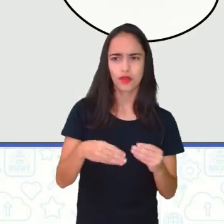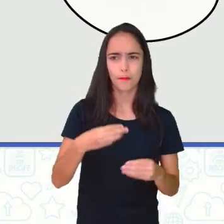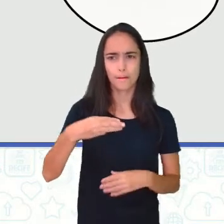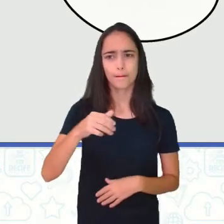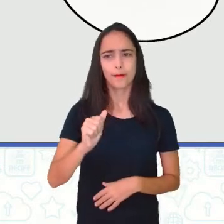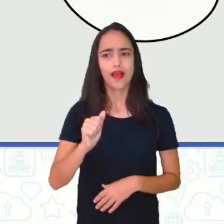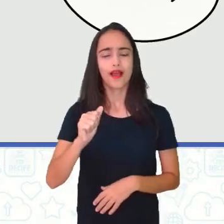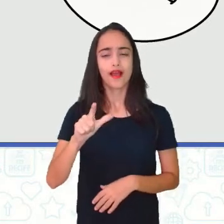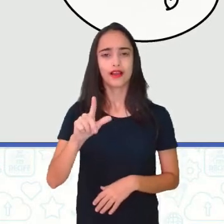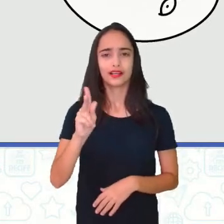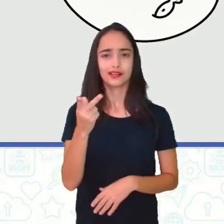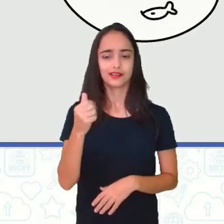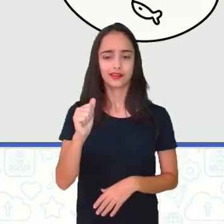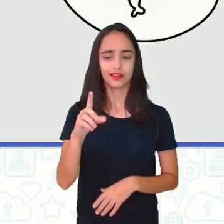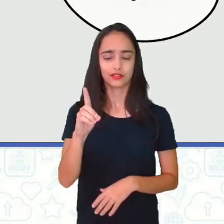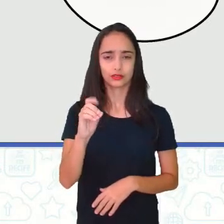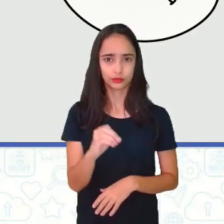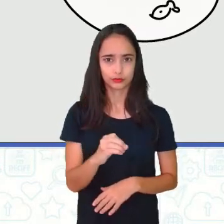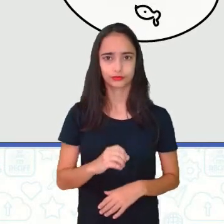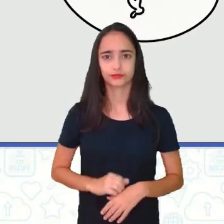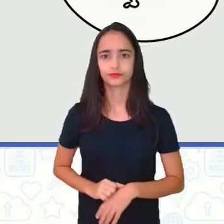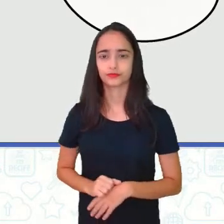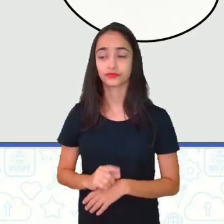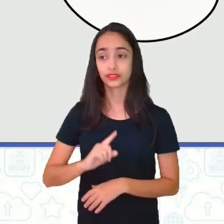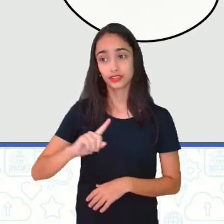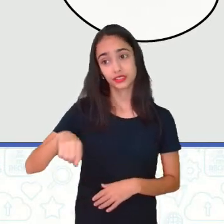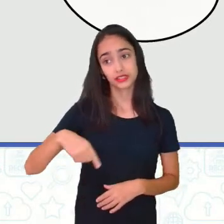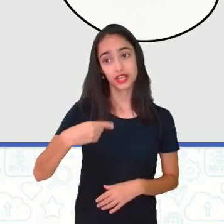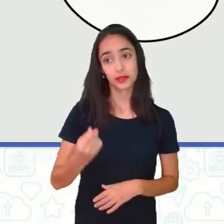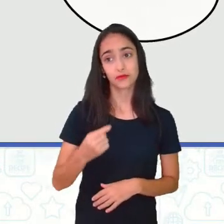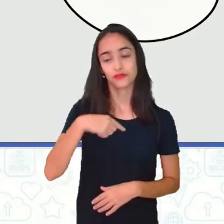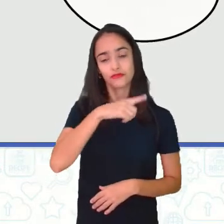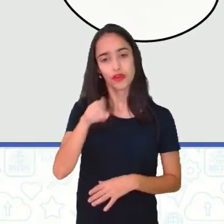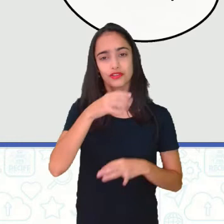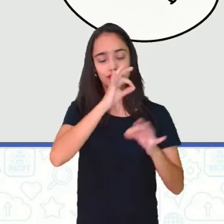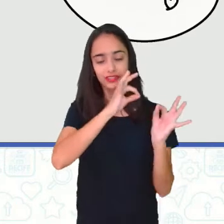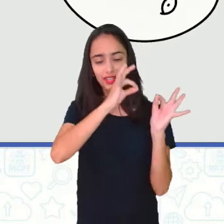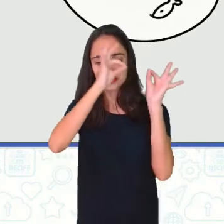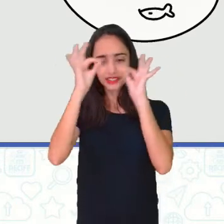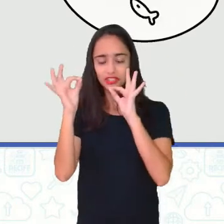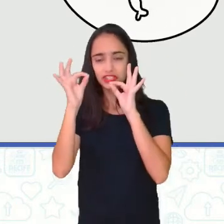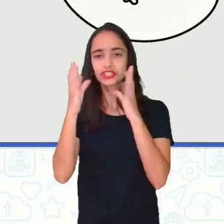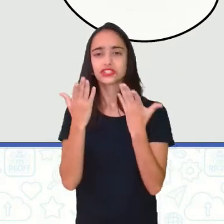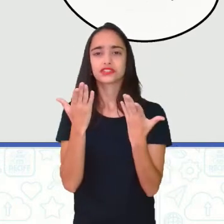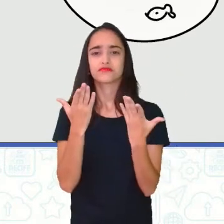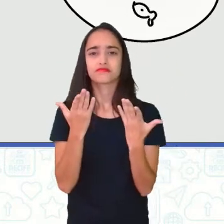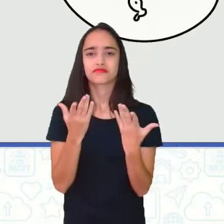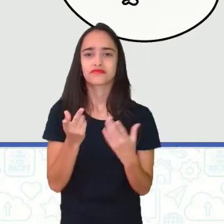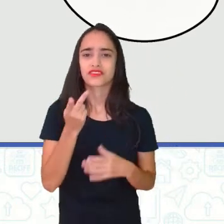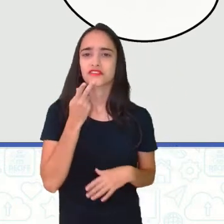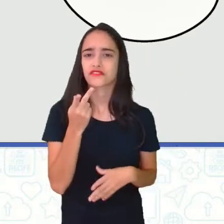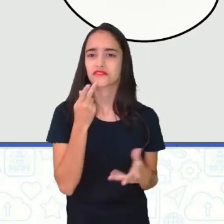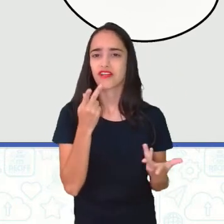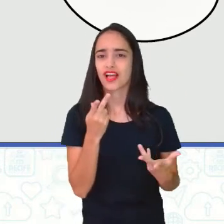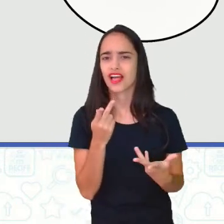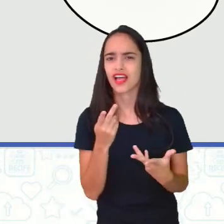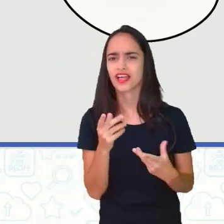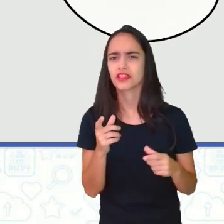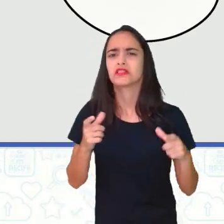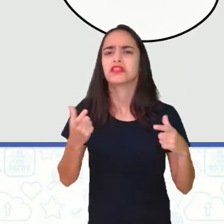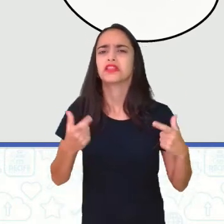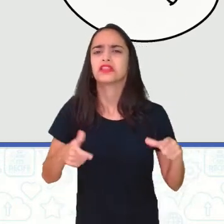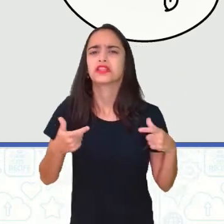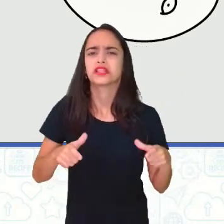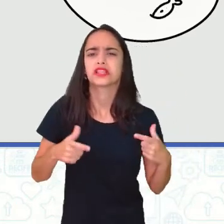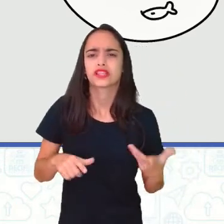assistir posteriormente, vocês vão ficar dizendo, cadê o malhado? Realmente o malhado